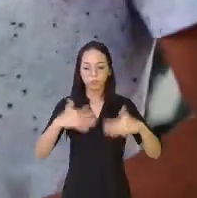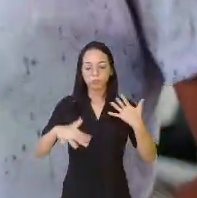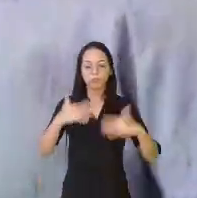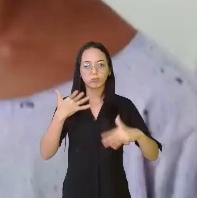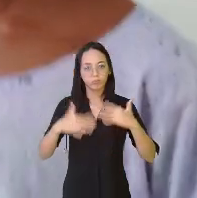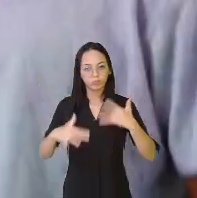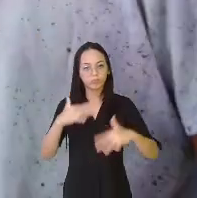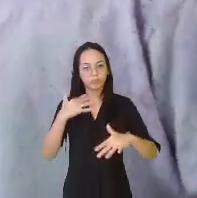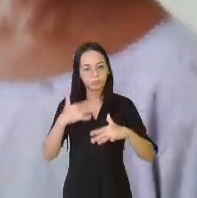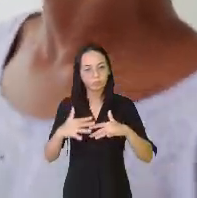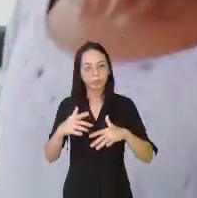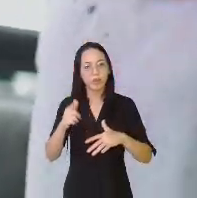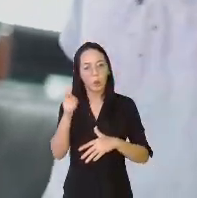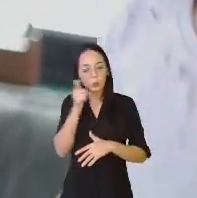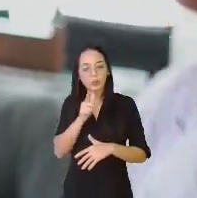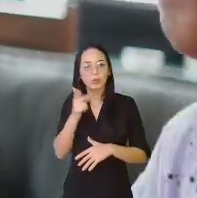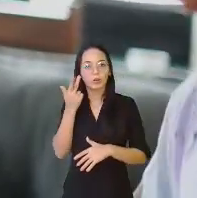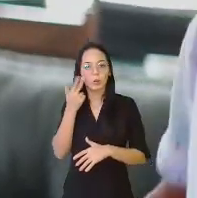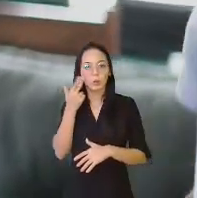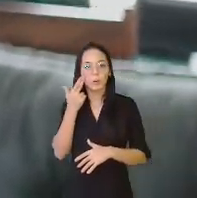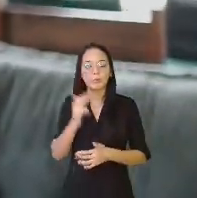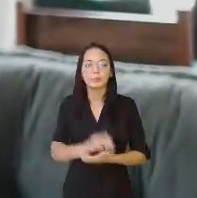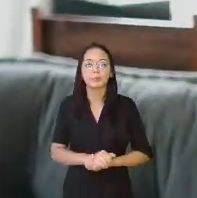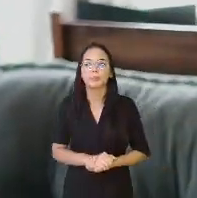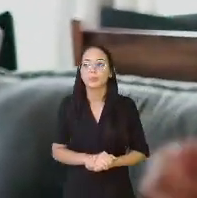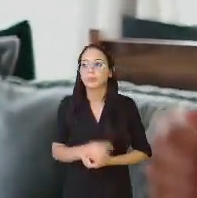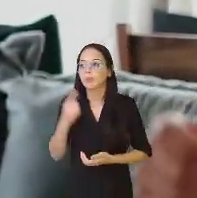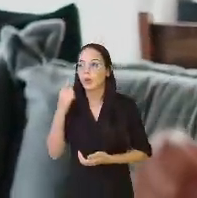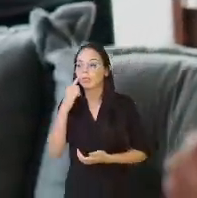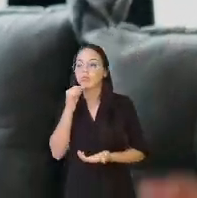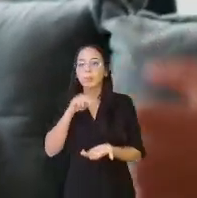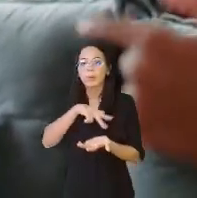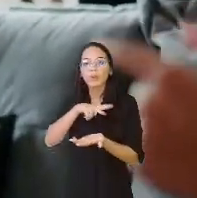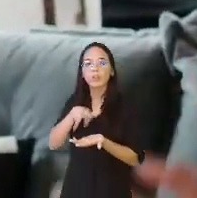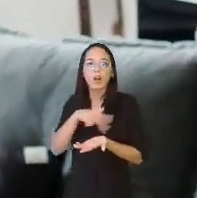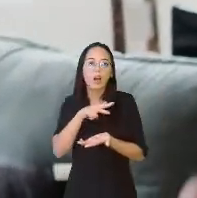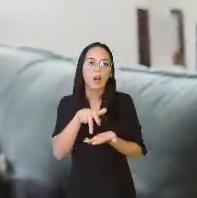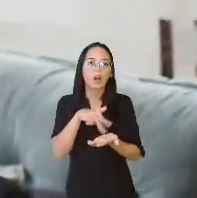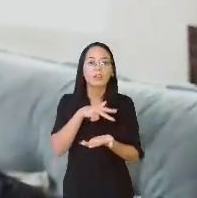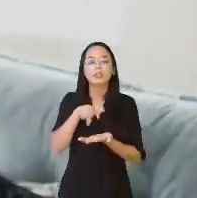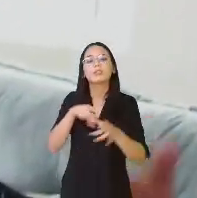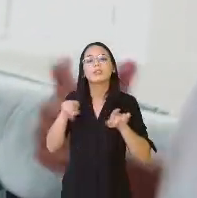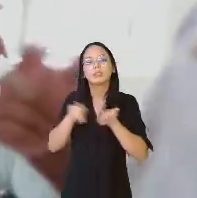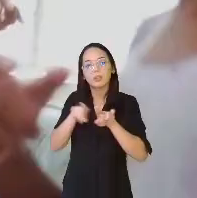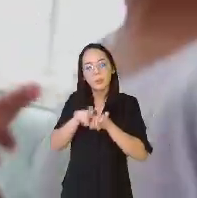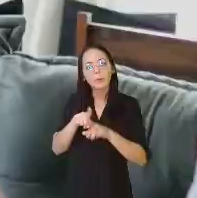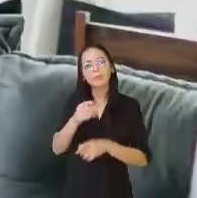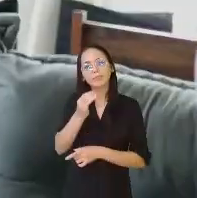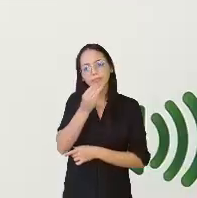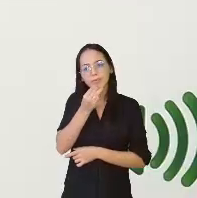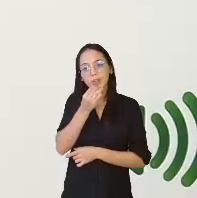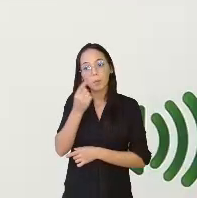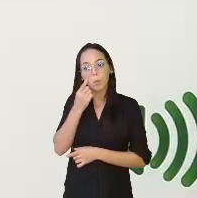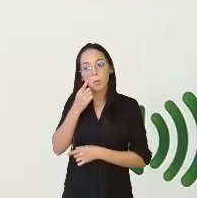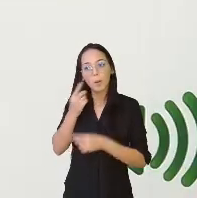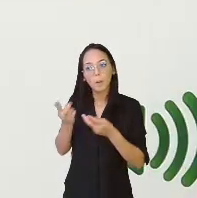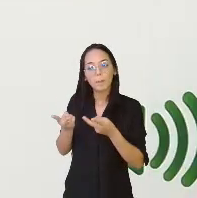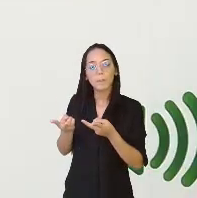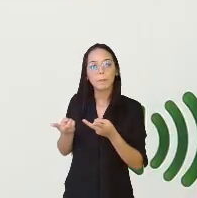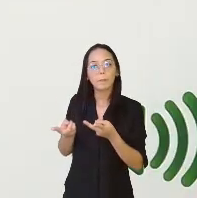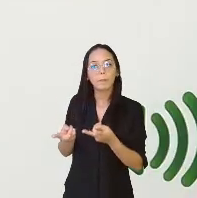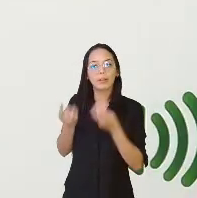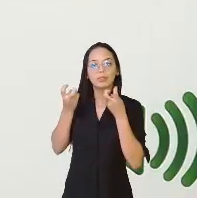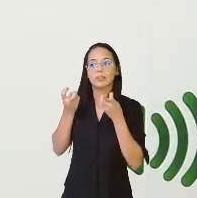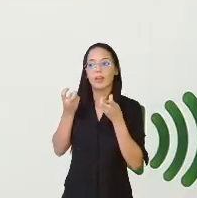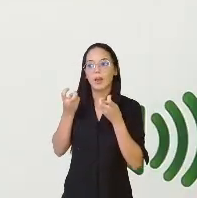ele está em pleno funcionamento. Aqui, quando a gente dança, também é um bom exemplo. Percebe?